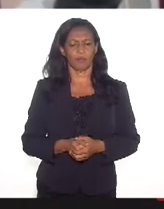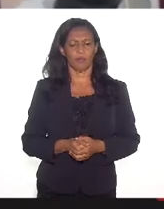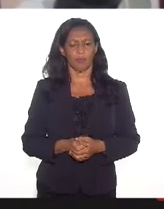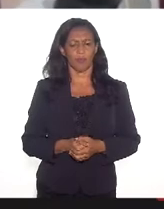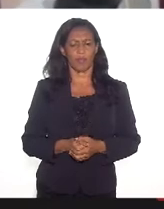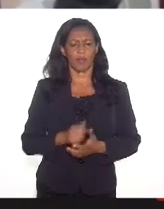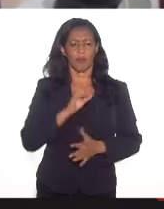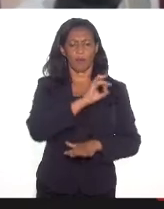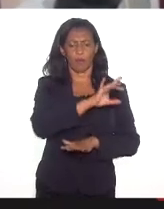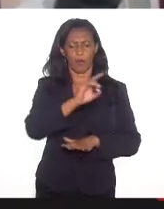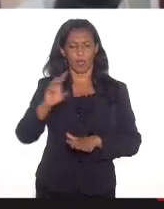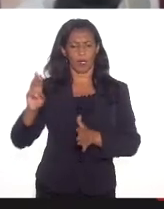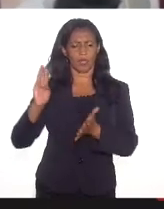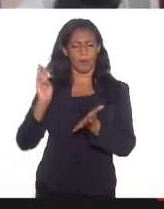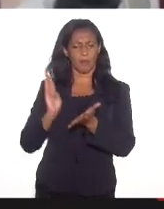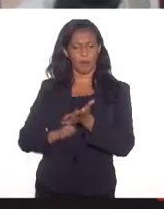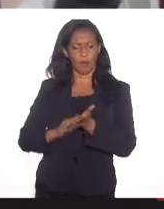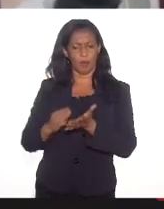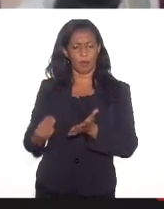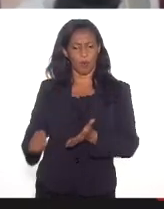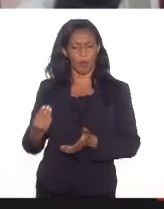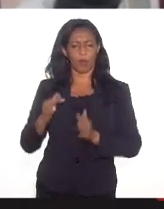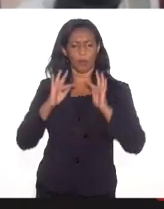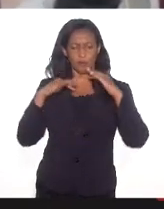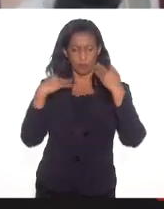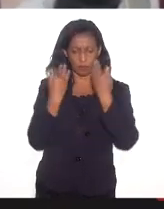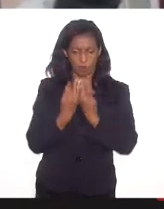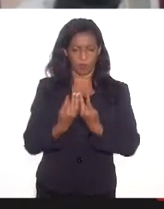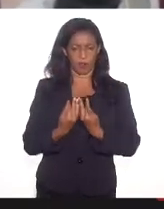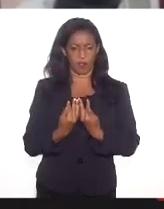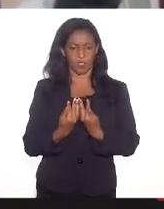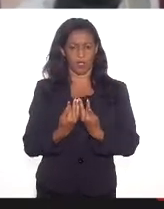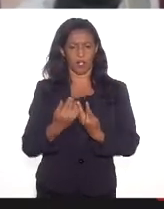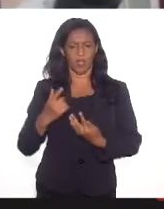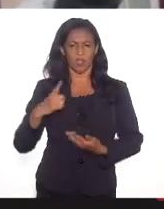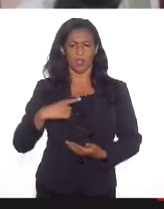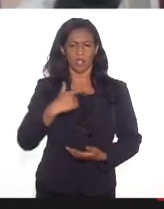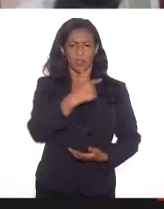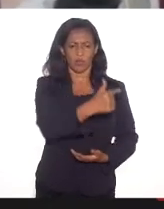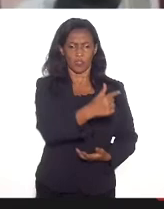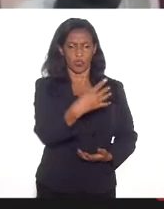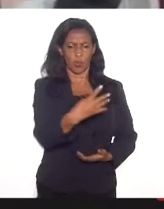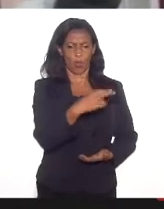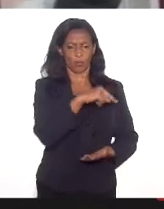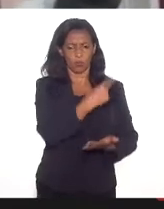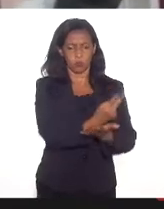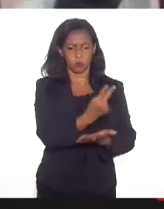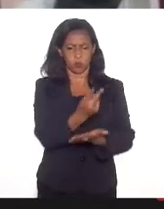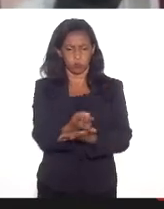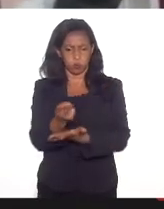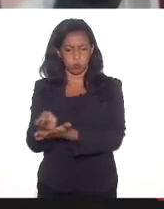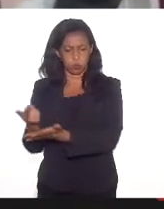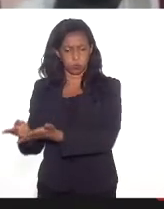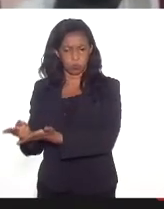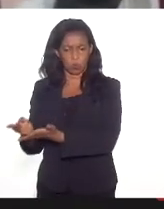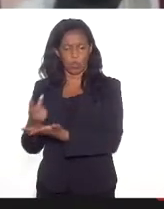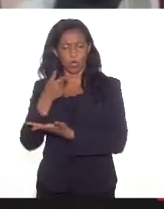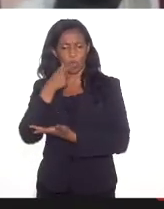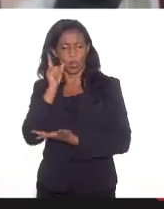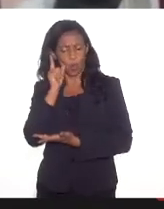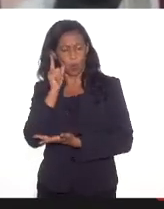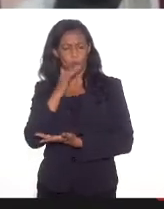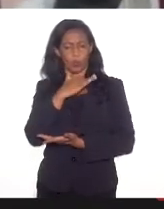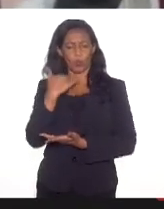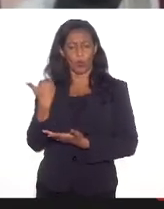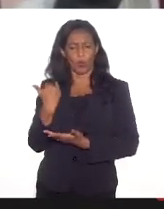cada membro da sua família desses 24 25 que foram assassinados ontem